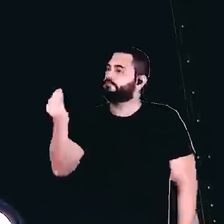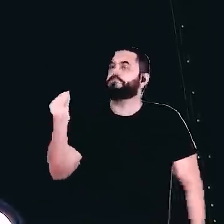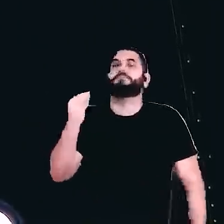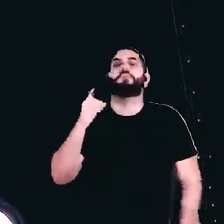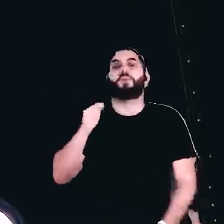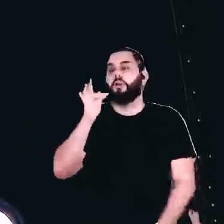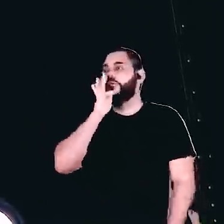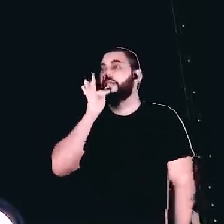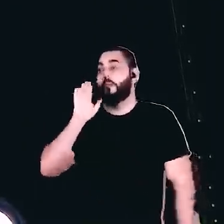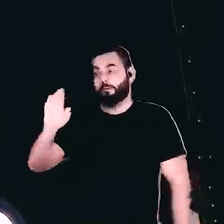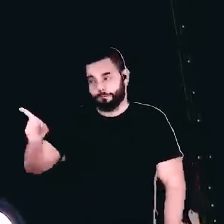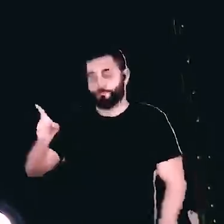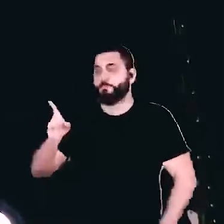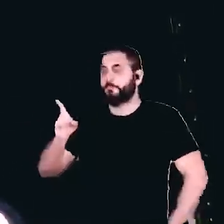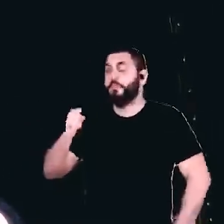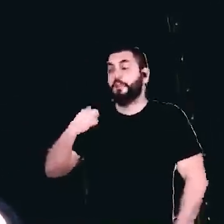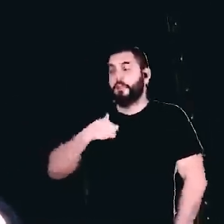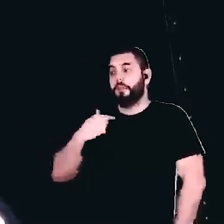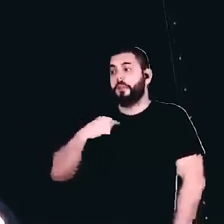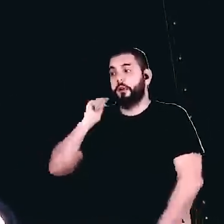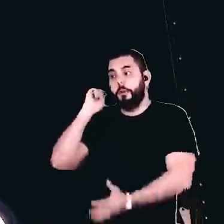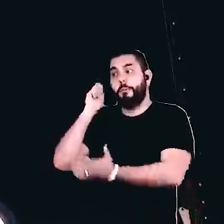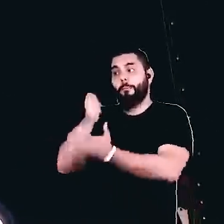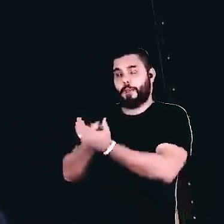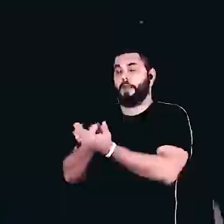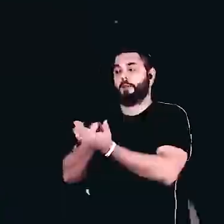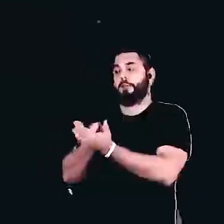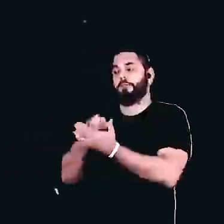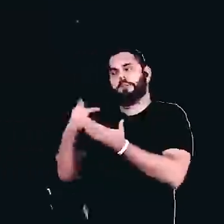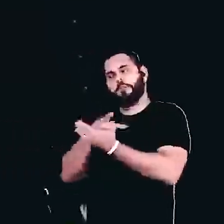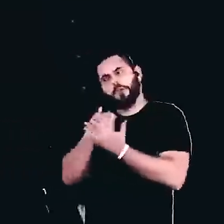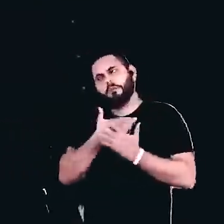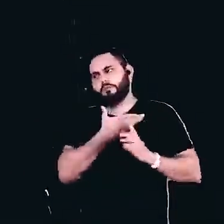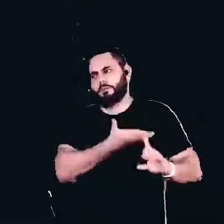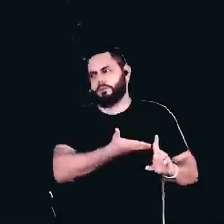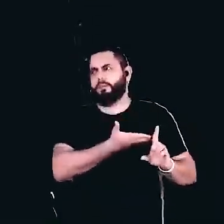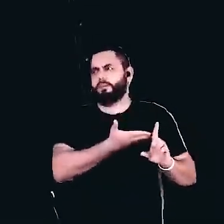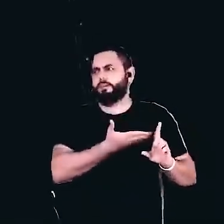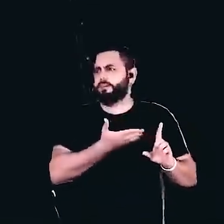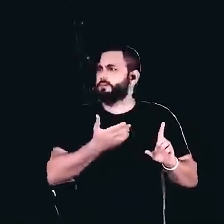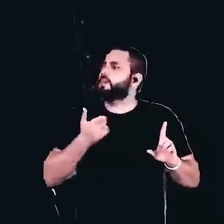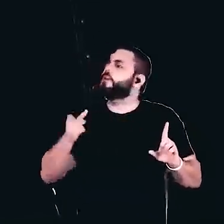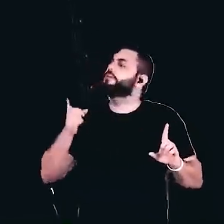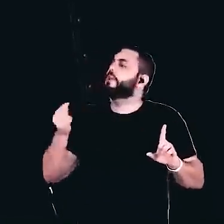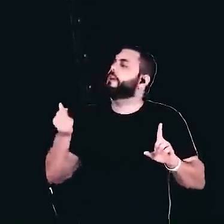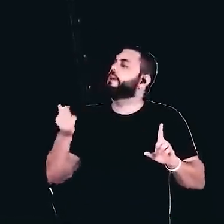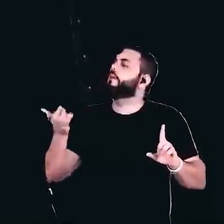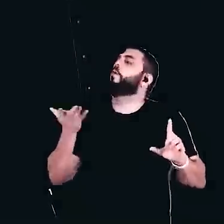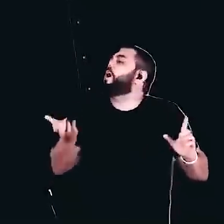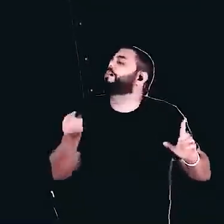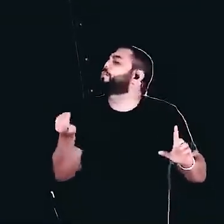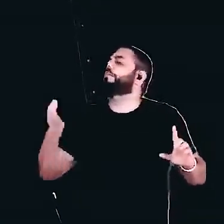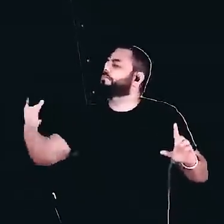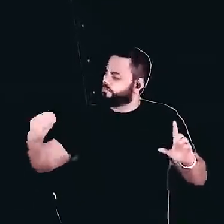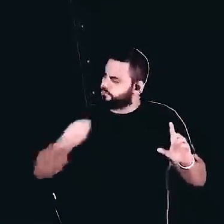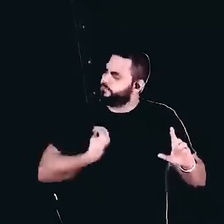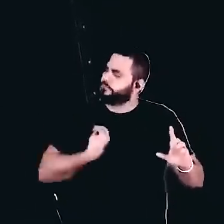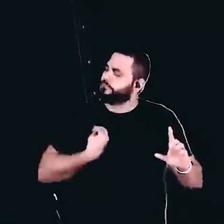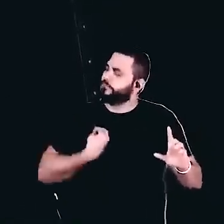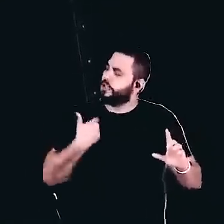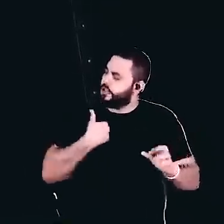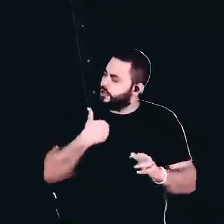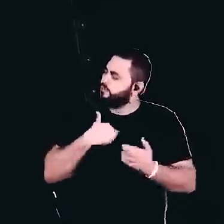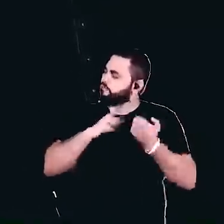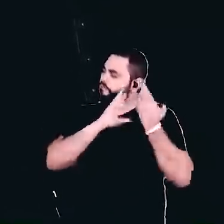assim para Filemão, Filemão, olha, eu estou disposto a pagar pelo erro de Onésimo, eu estou disposto que você coloque na minha conta o que ele te roubou, porque